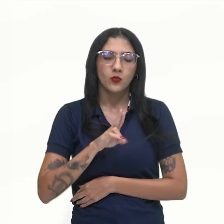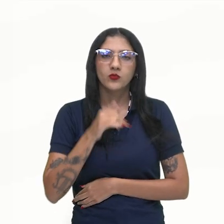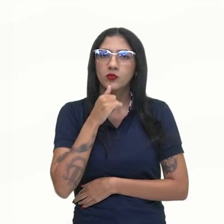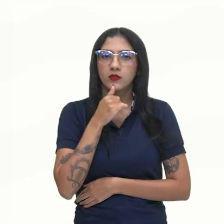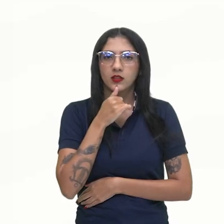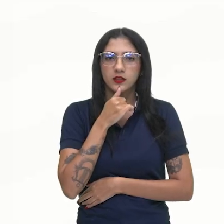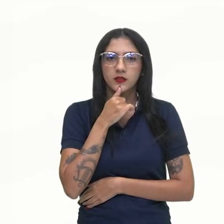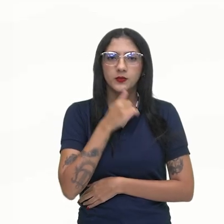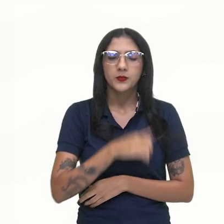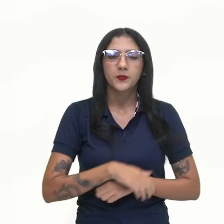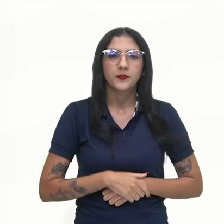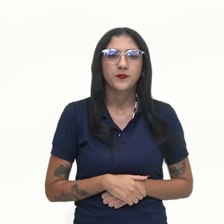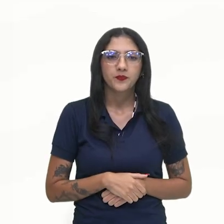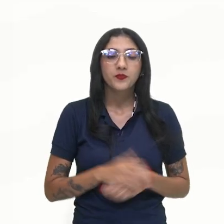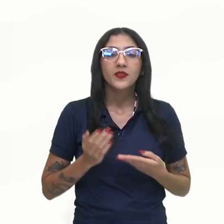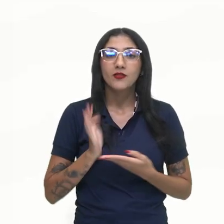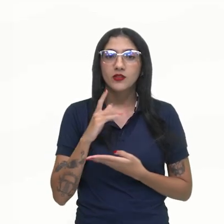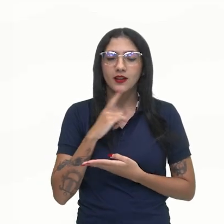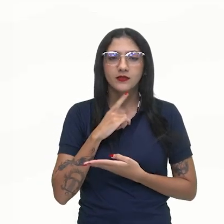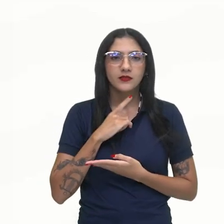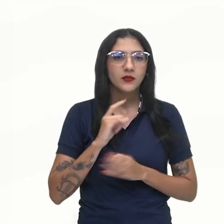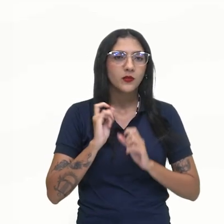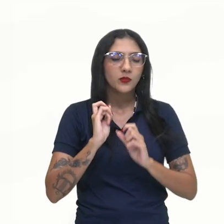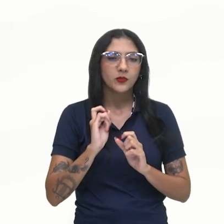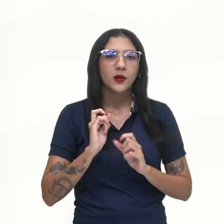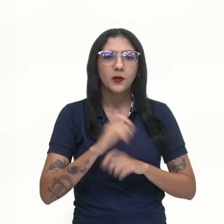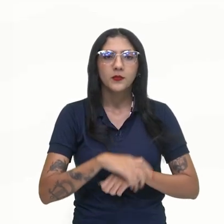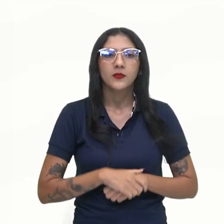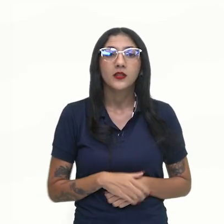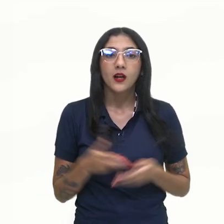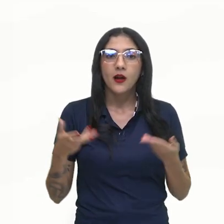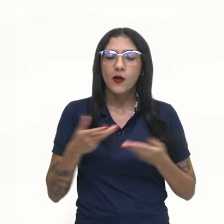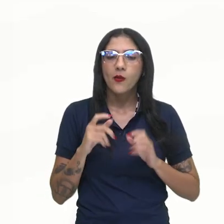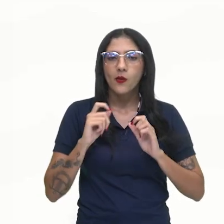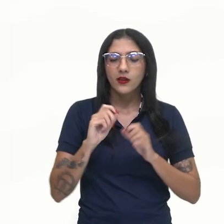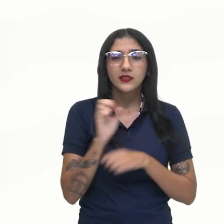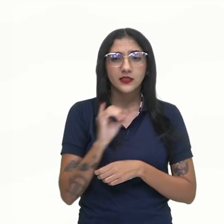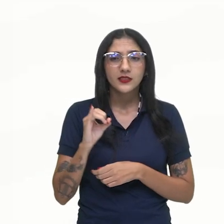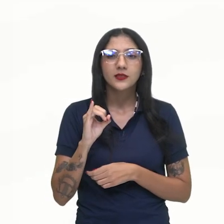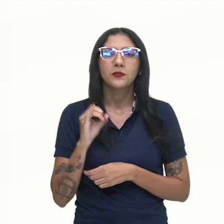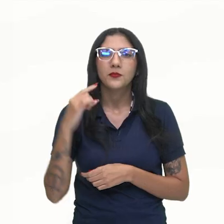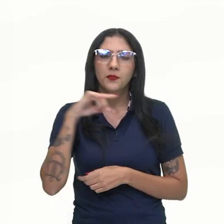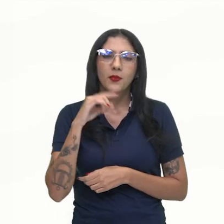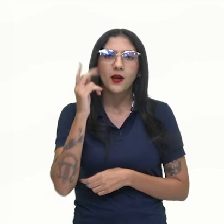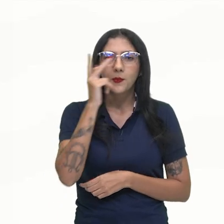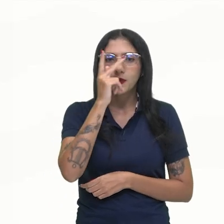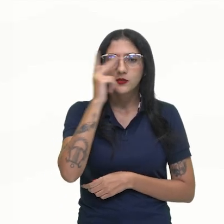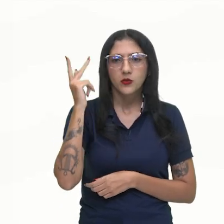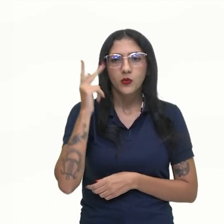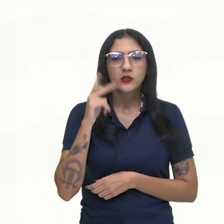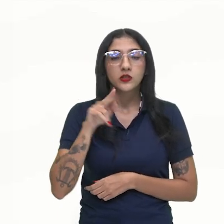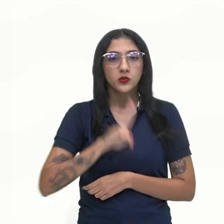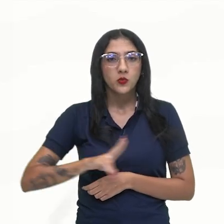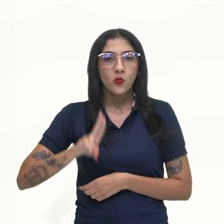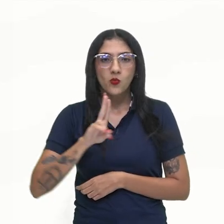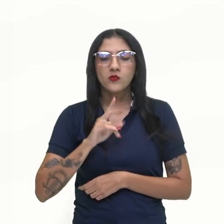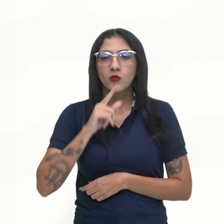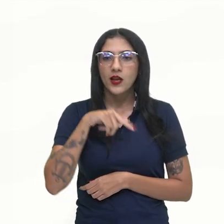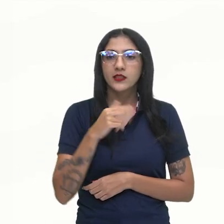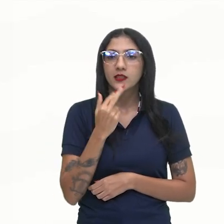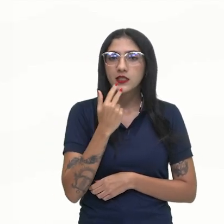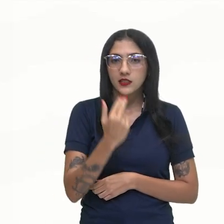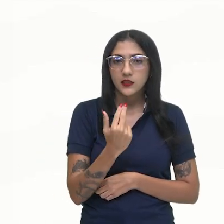ok? Então, já fazemos aqui o apelo para que as pessoas que falam esse idioma, né, essa língua,